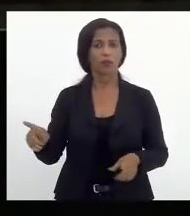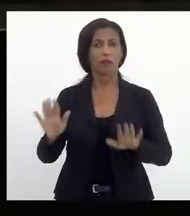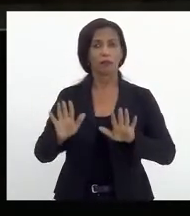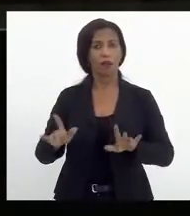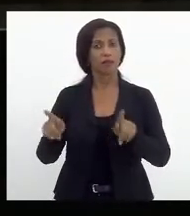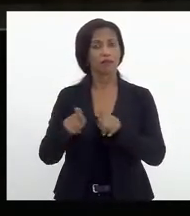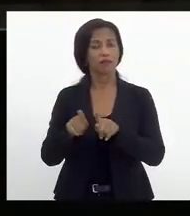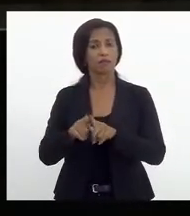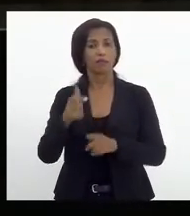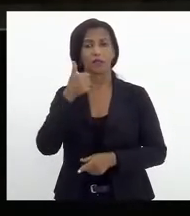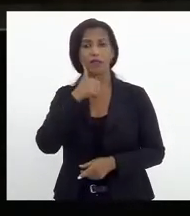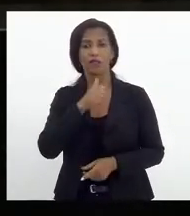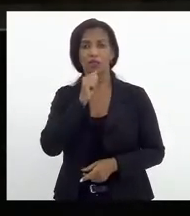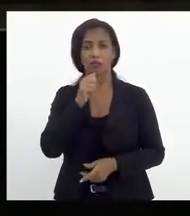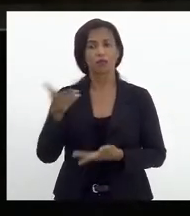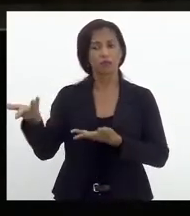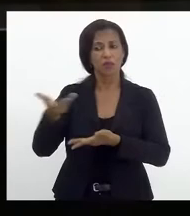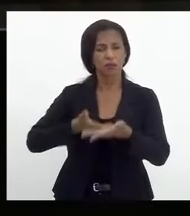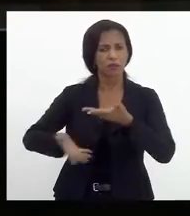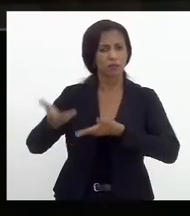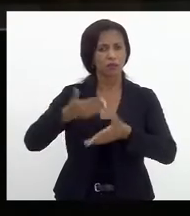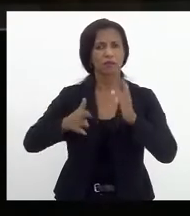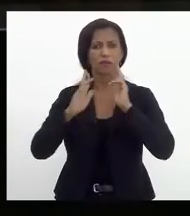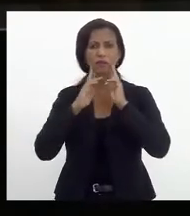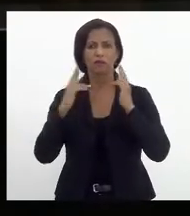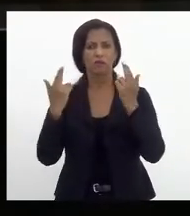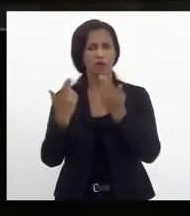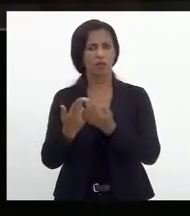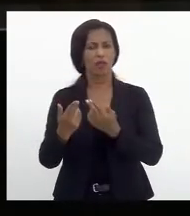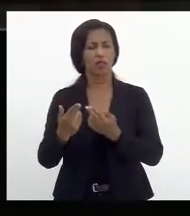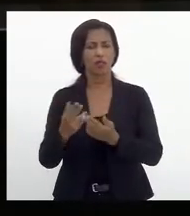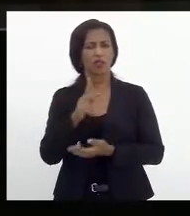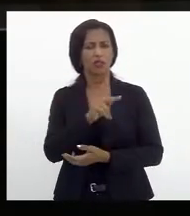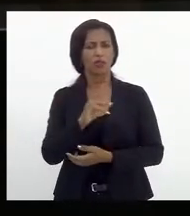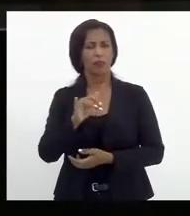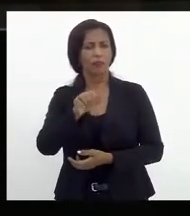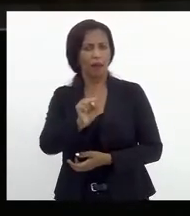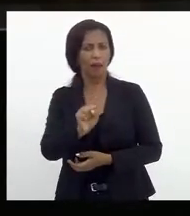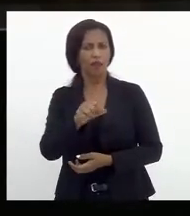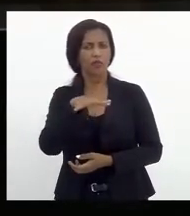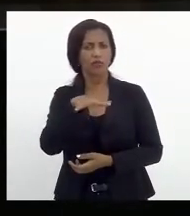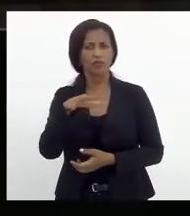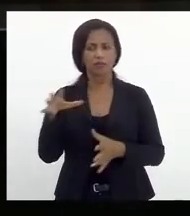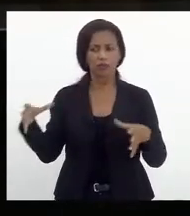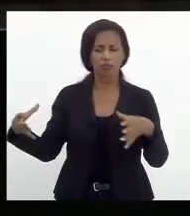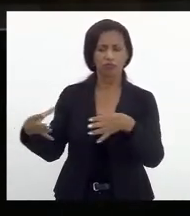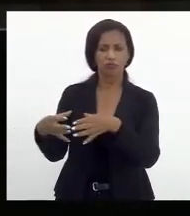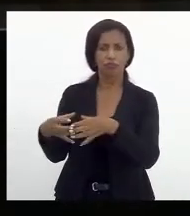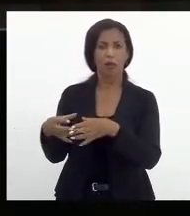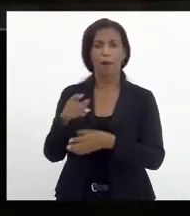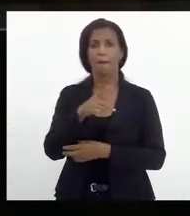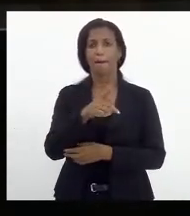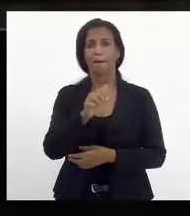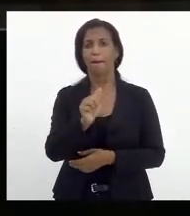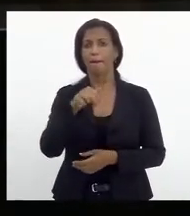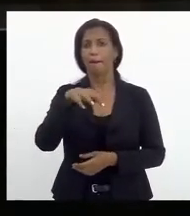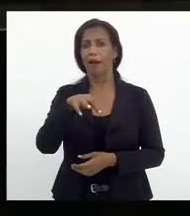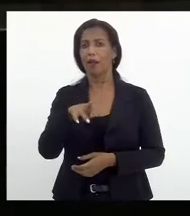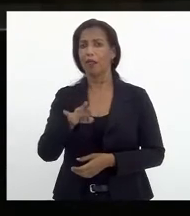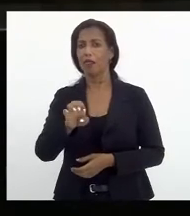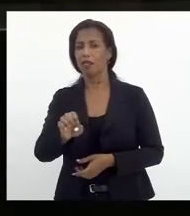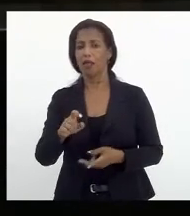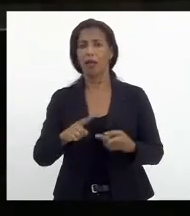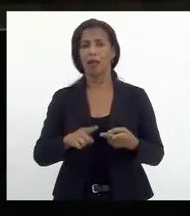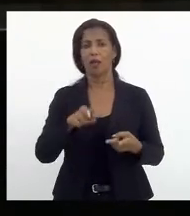das mães. Eu participo das reuniões de pais dessas comunidades, de Pantares, como a comunidade